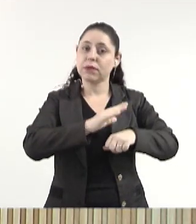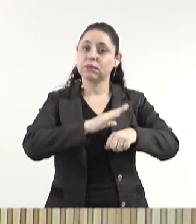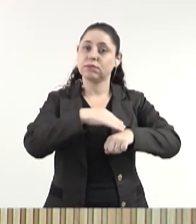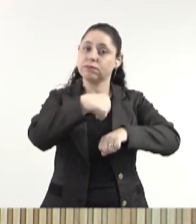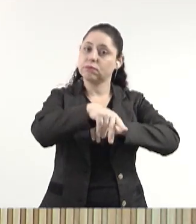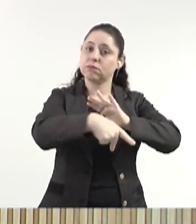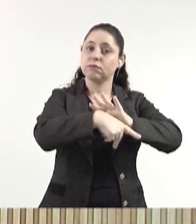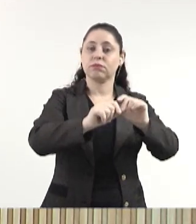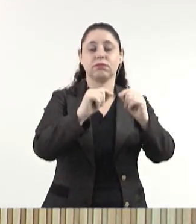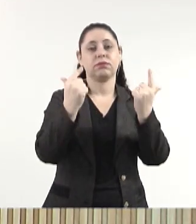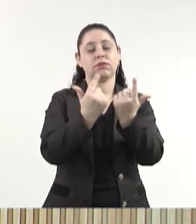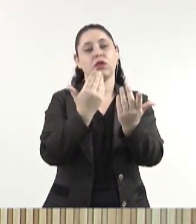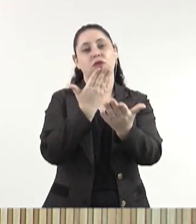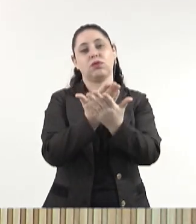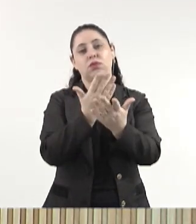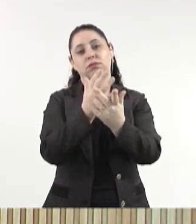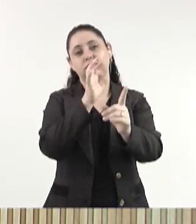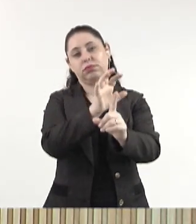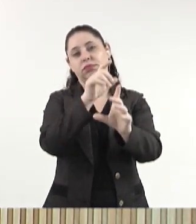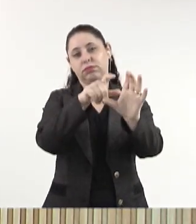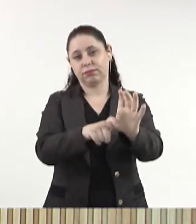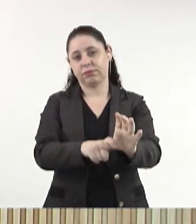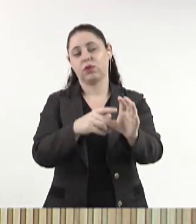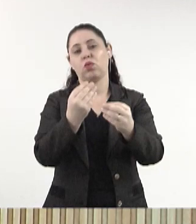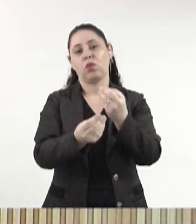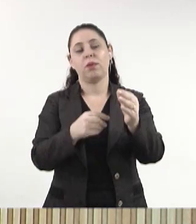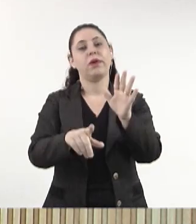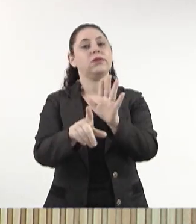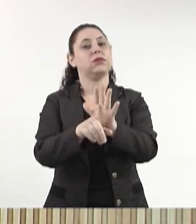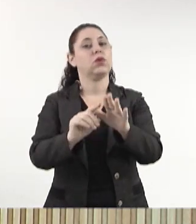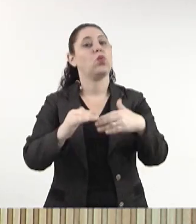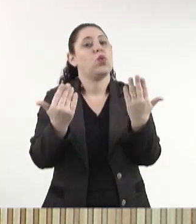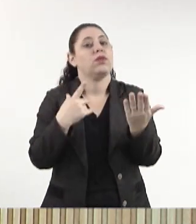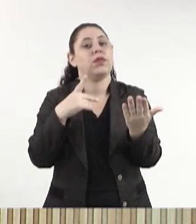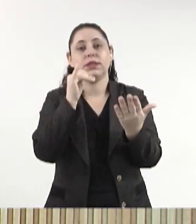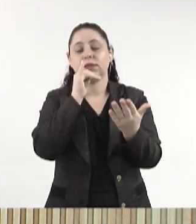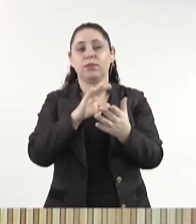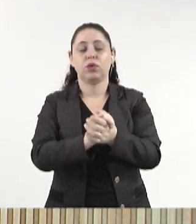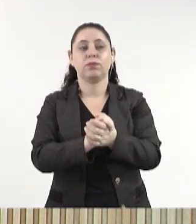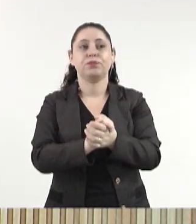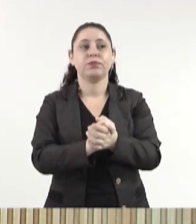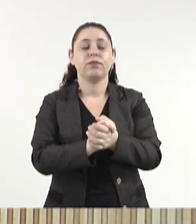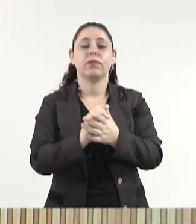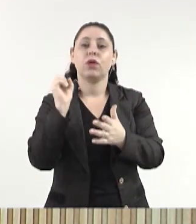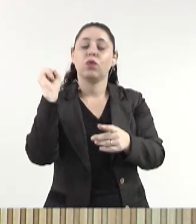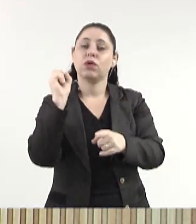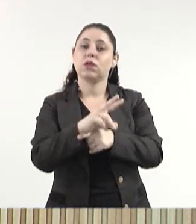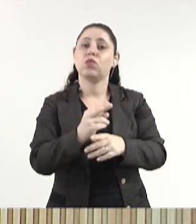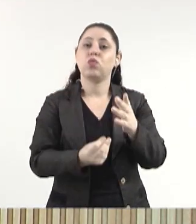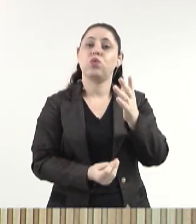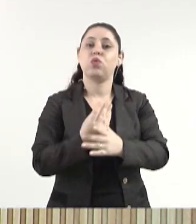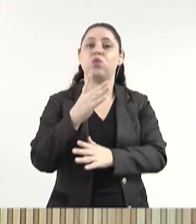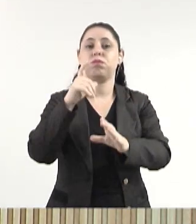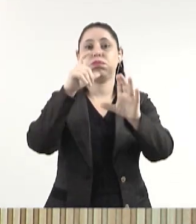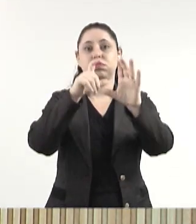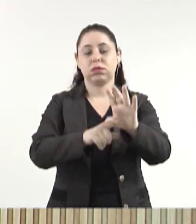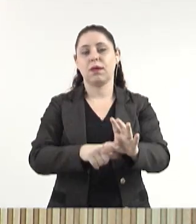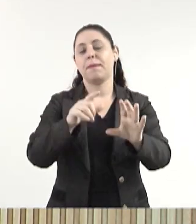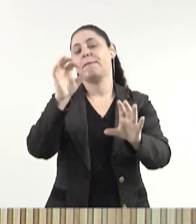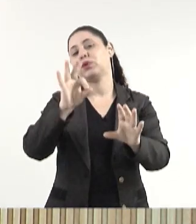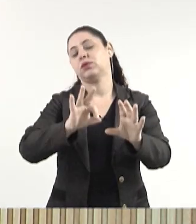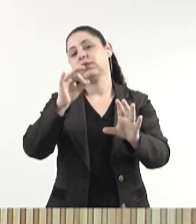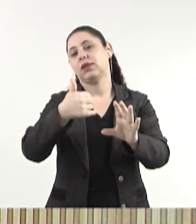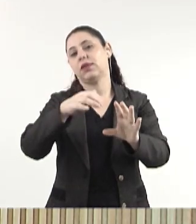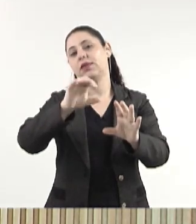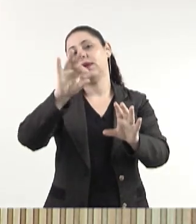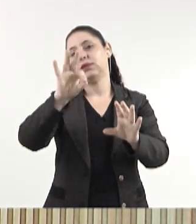para a Assembleia Legislativa um estudo de impacto financeiro, conforme prevê a lei quando há algum aumento de gasto. Isso em que porcentagem?